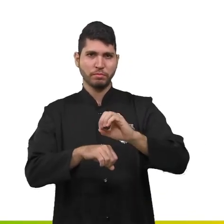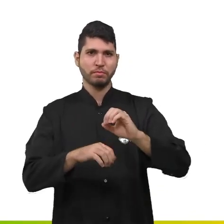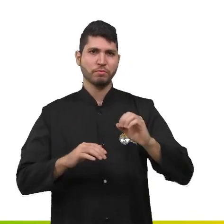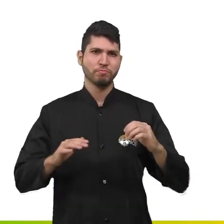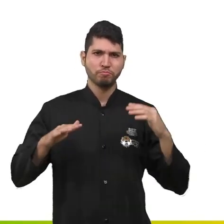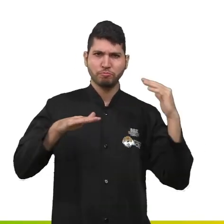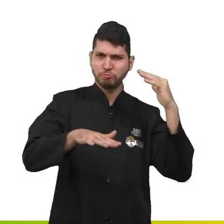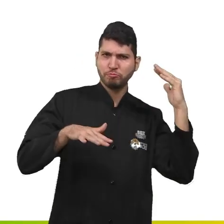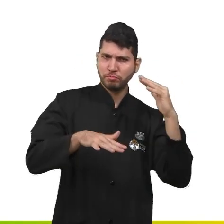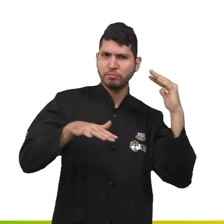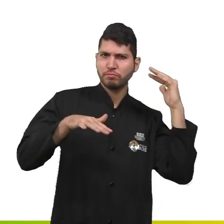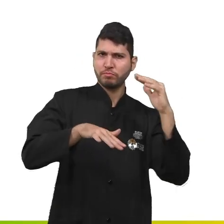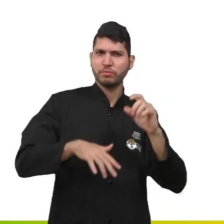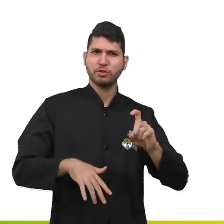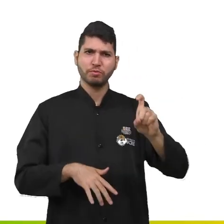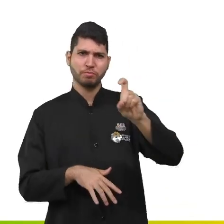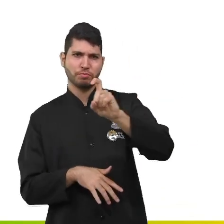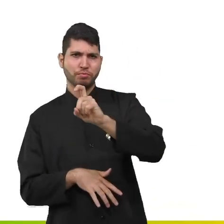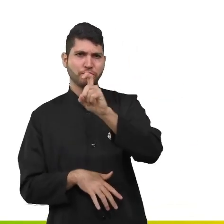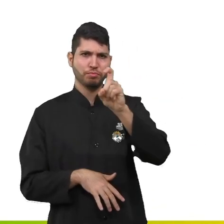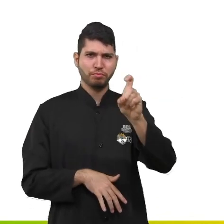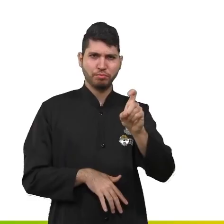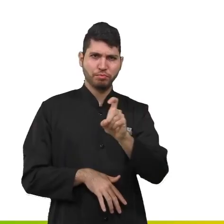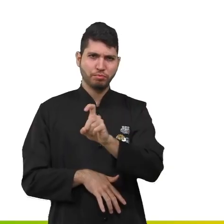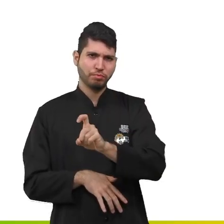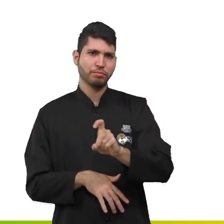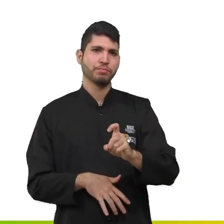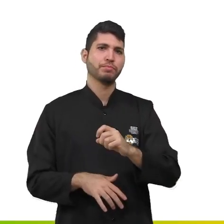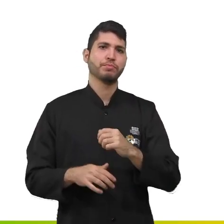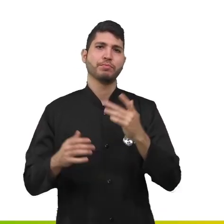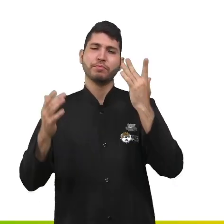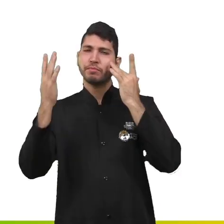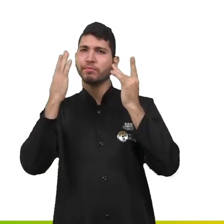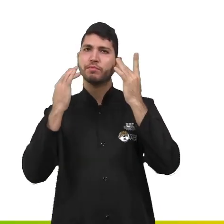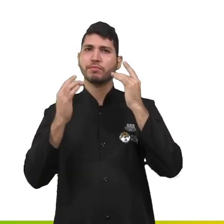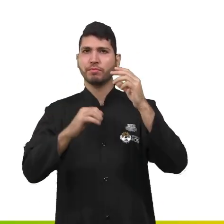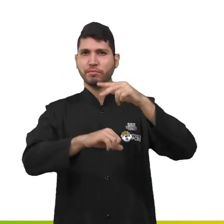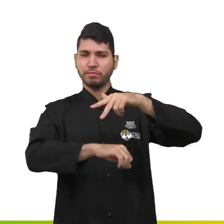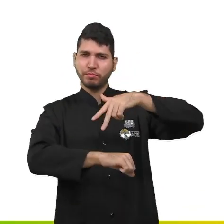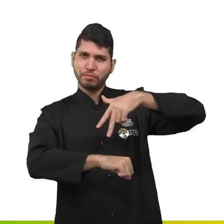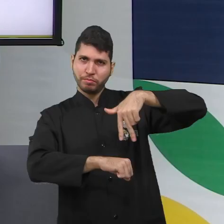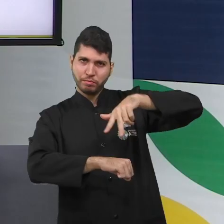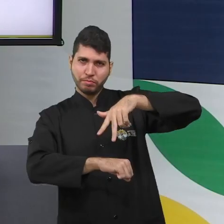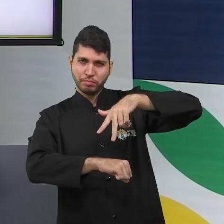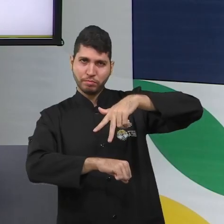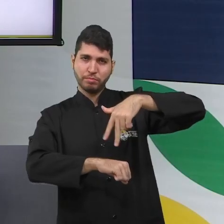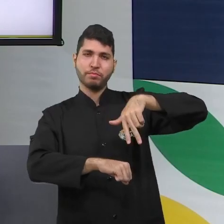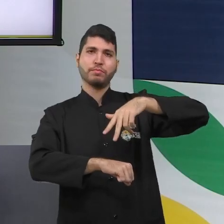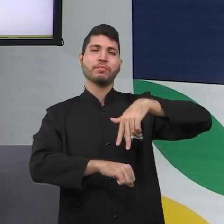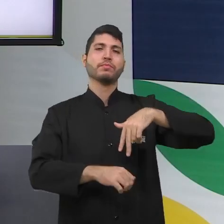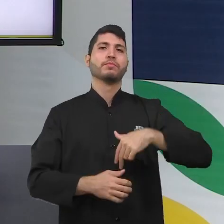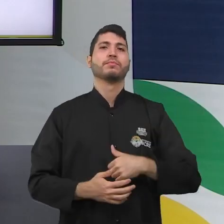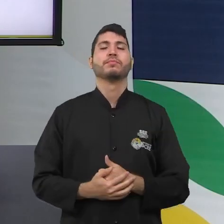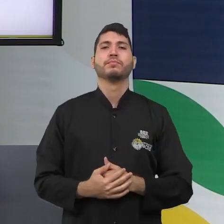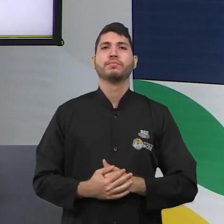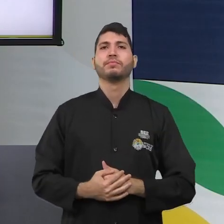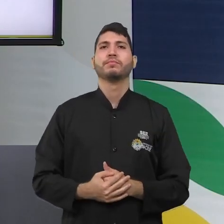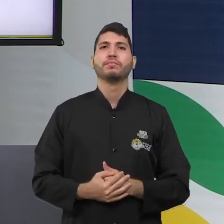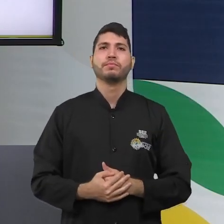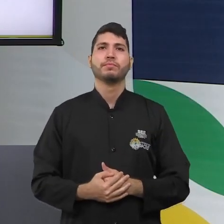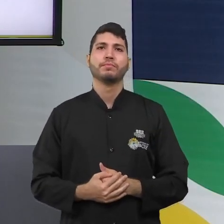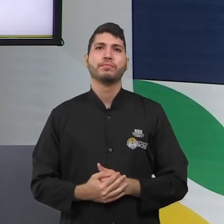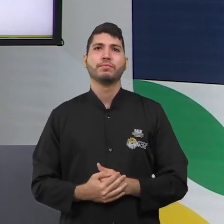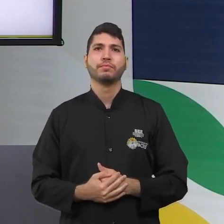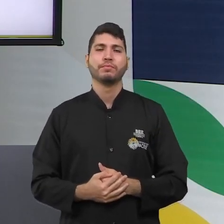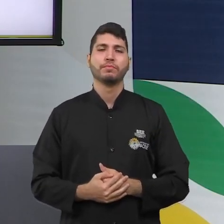o aspecto rap, grafite, teatro e dança. Então, esse aqui, ele vai por